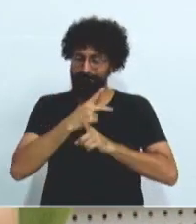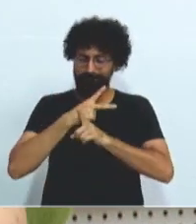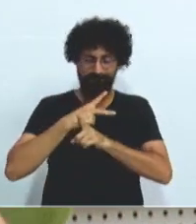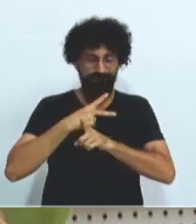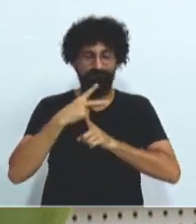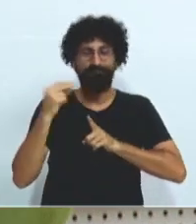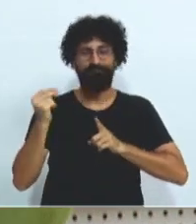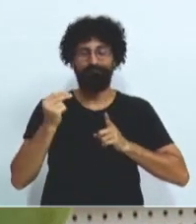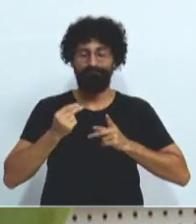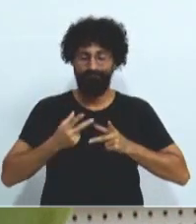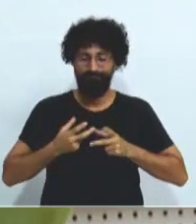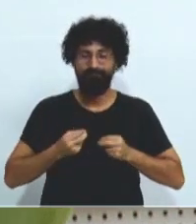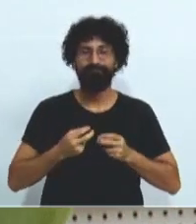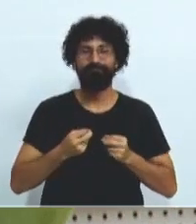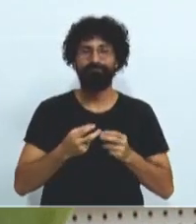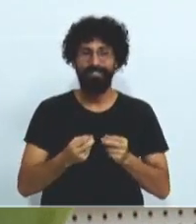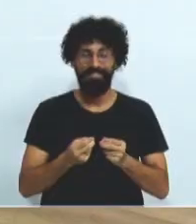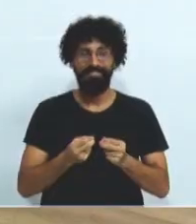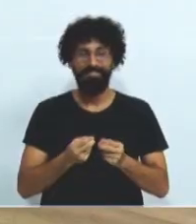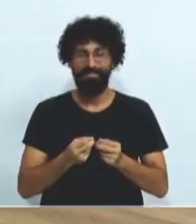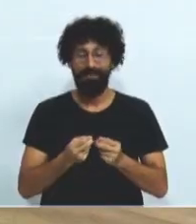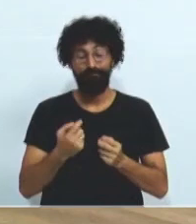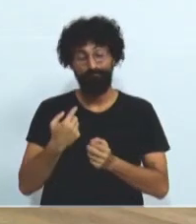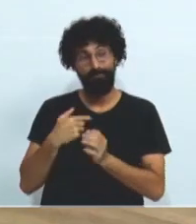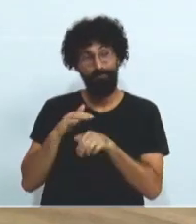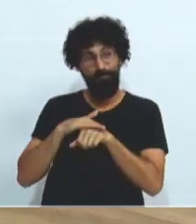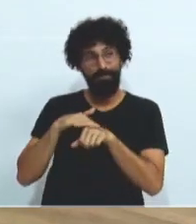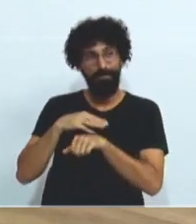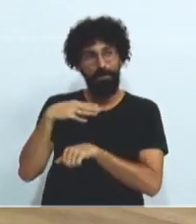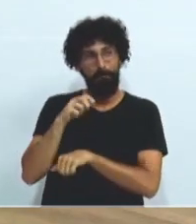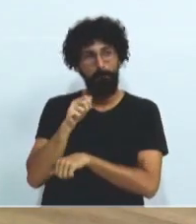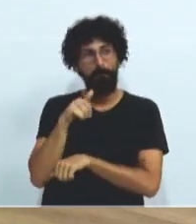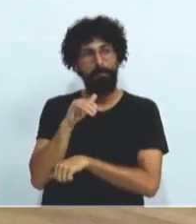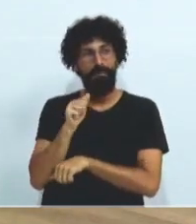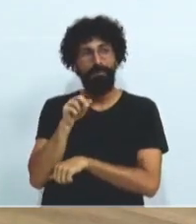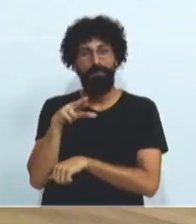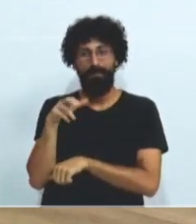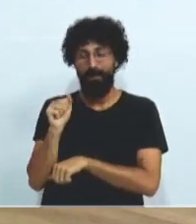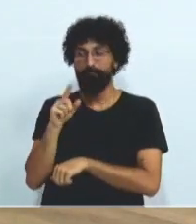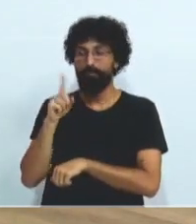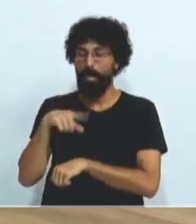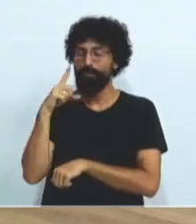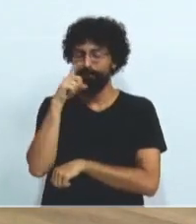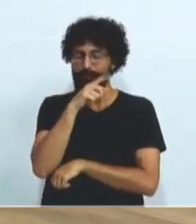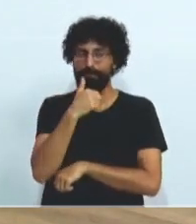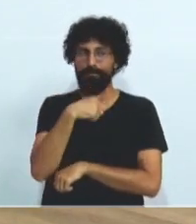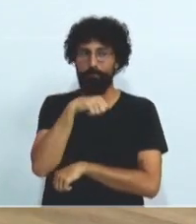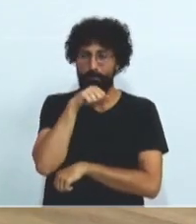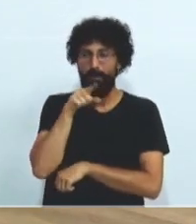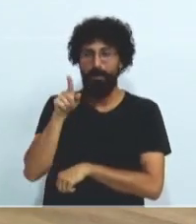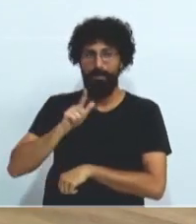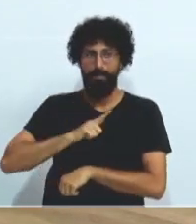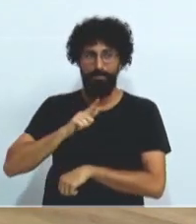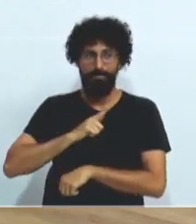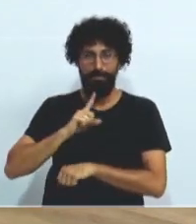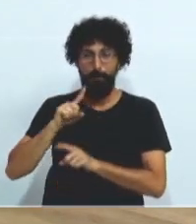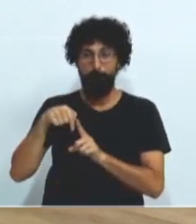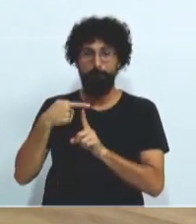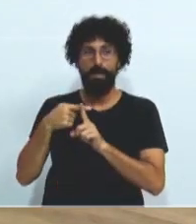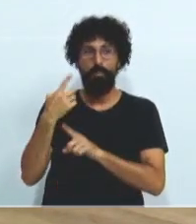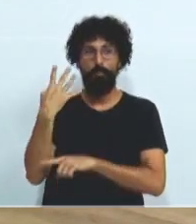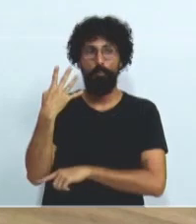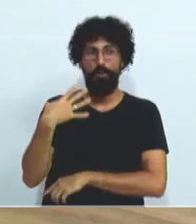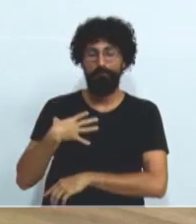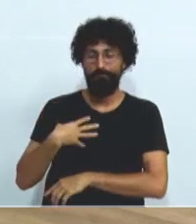batalha. A gente conversava aqui, né, Mayara, o quanto deve ser difícil para a mãe, porque ela não tem apenas a Suzana, tem outros filhos, teve que deixar em